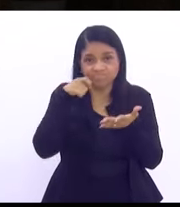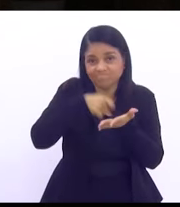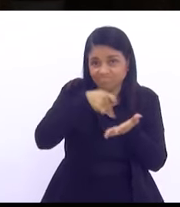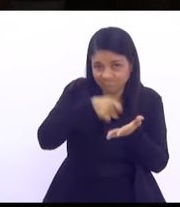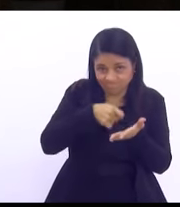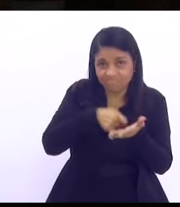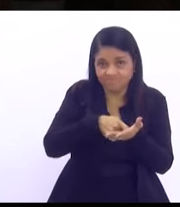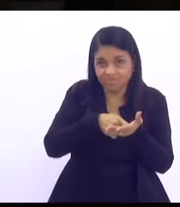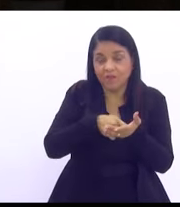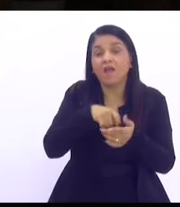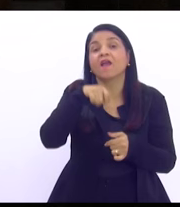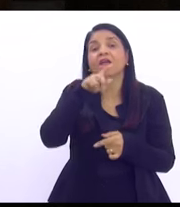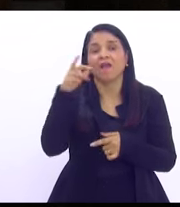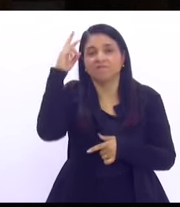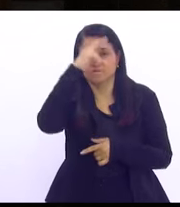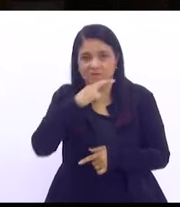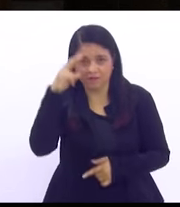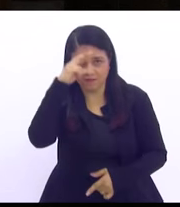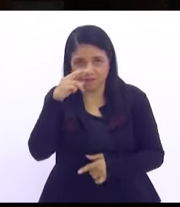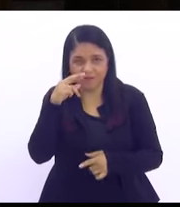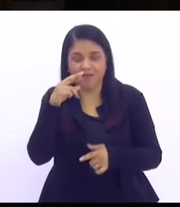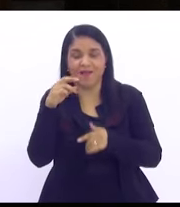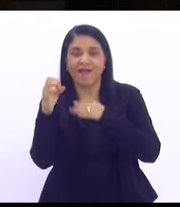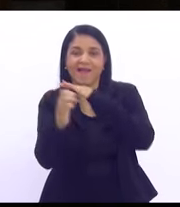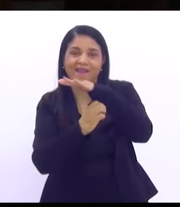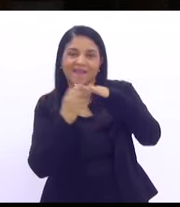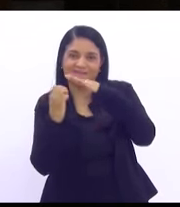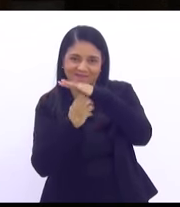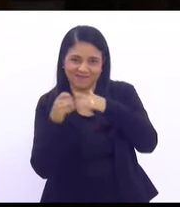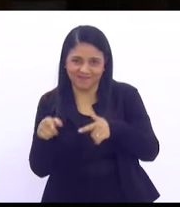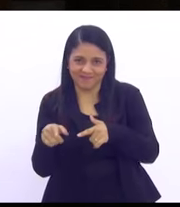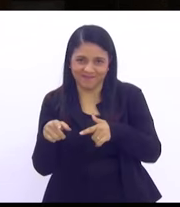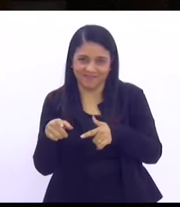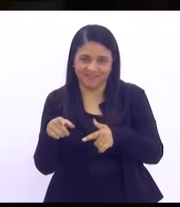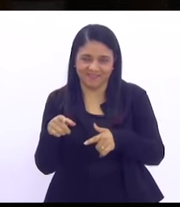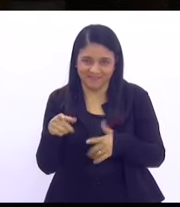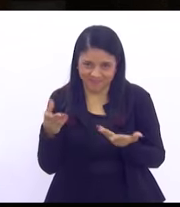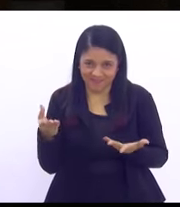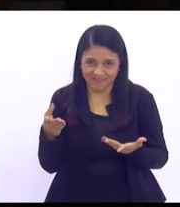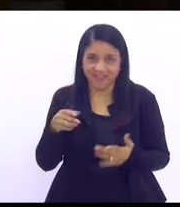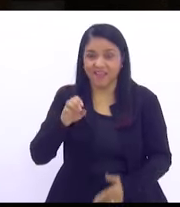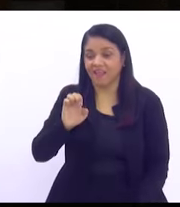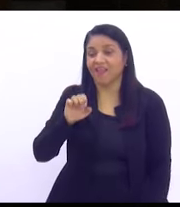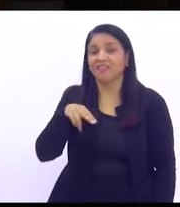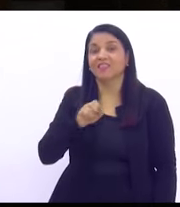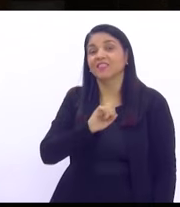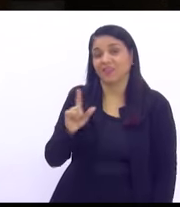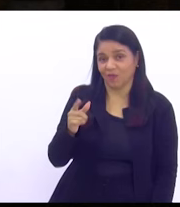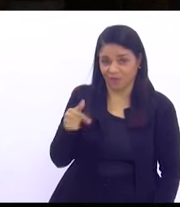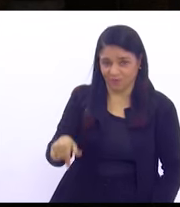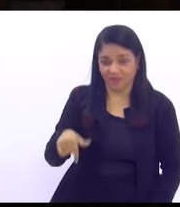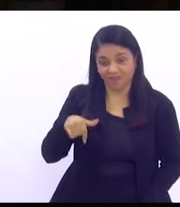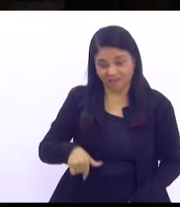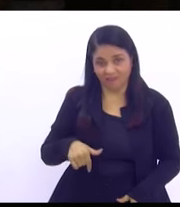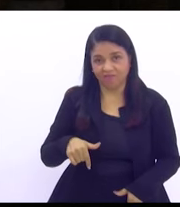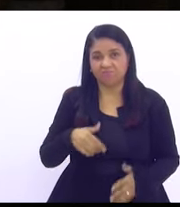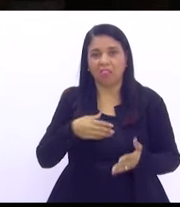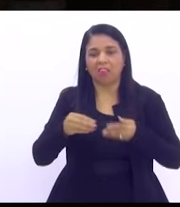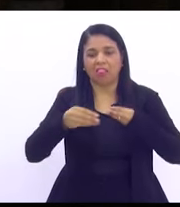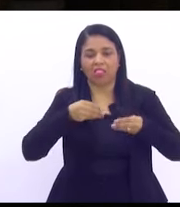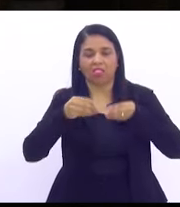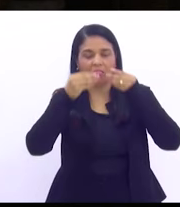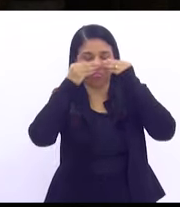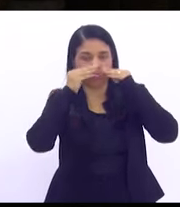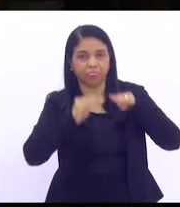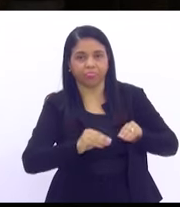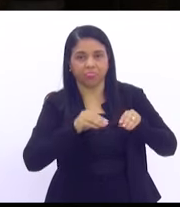agência nacional, a Enel. E nós ficamos aqui a ver navios. E eu quero mandar um recado para a Água dos